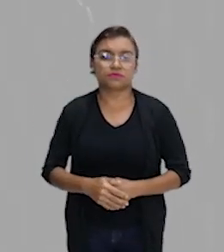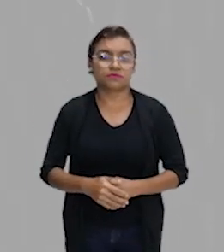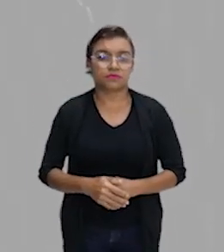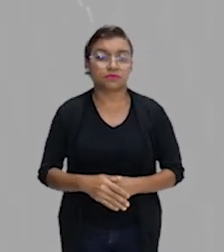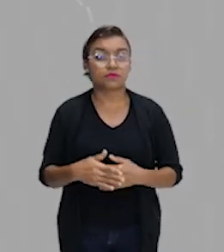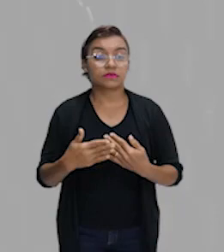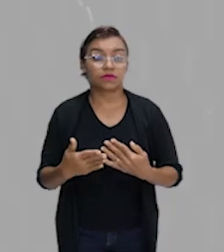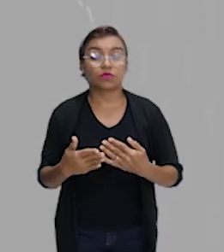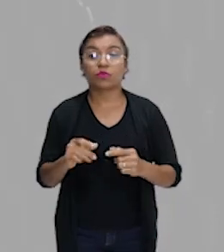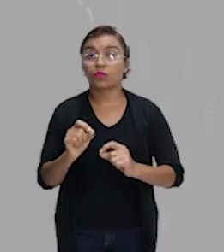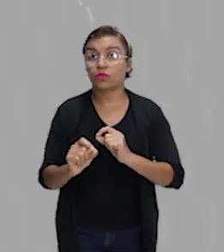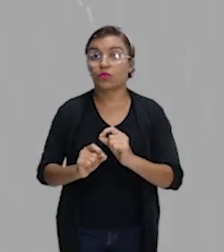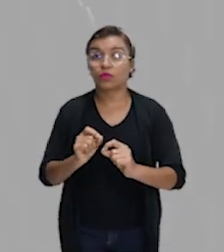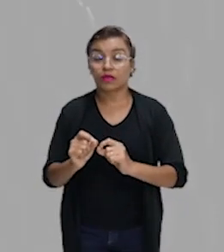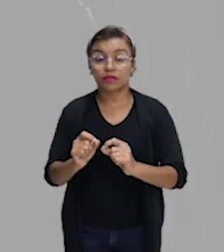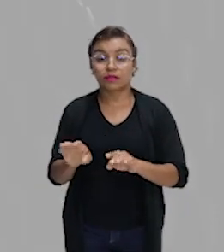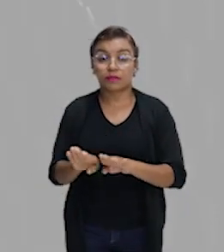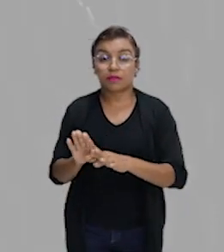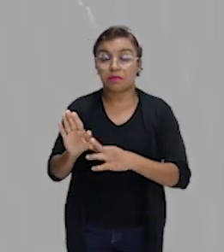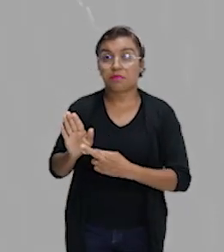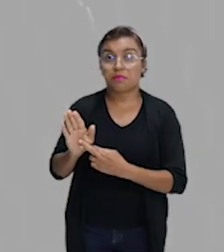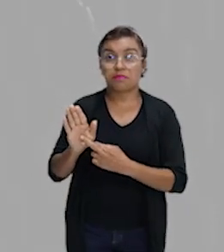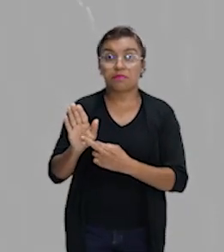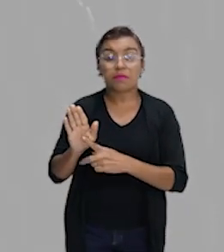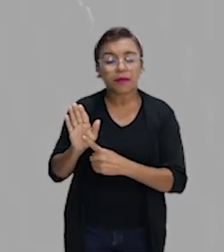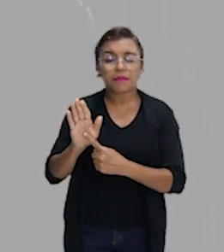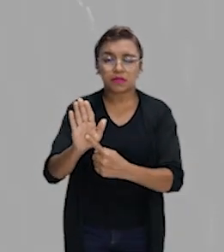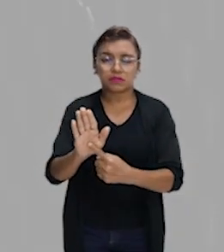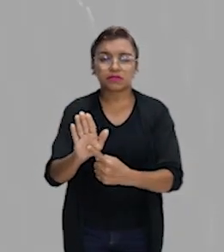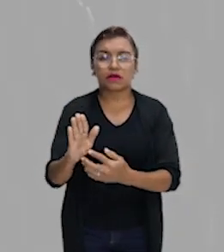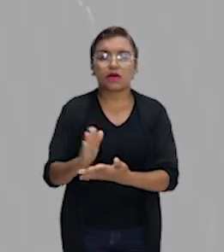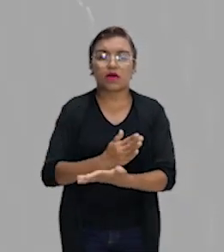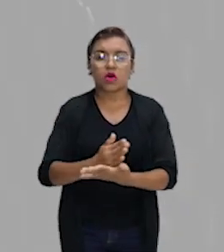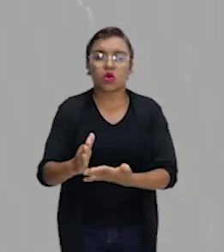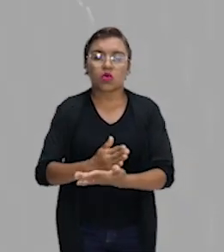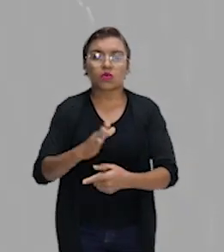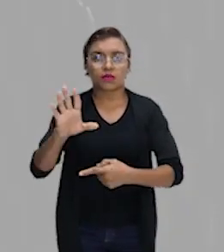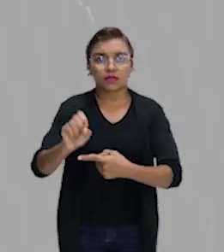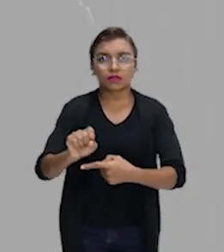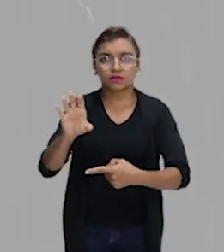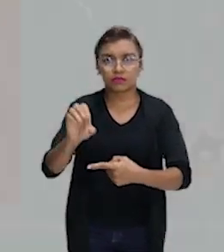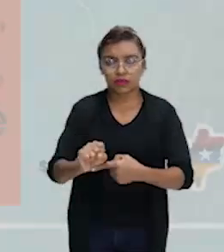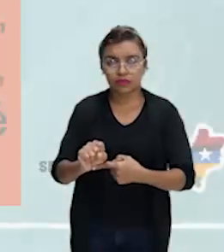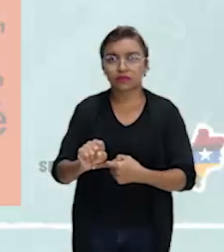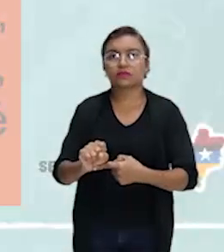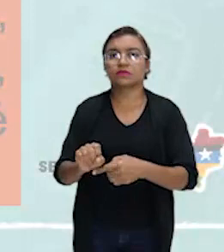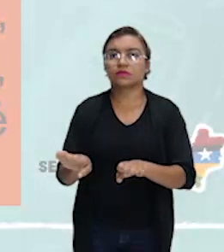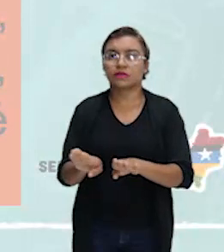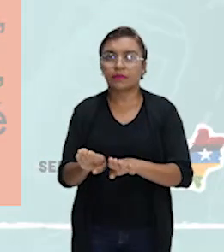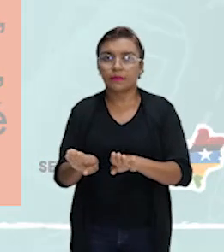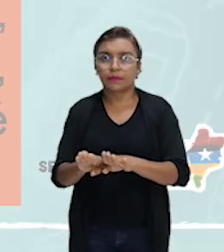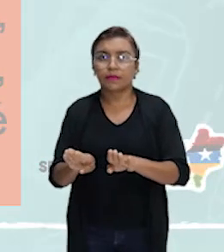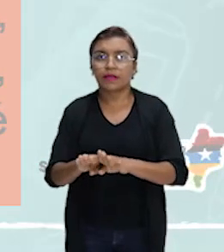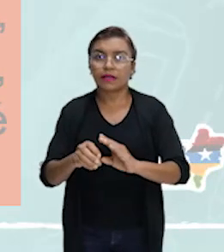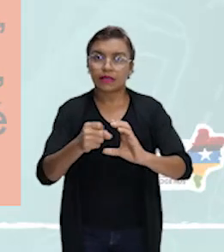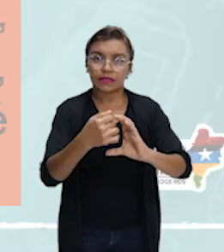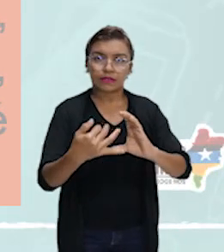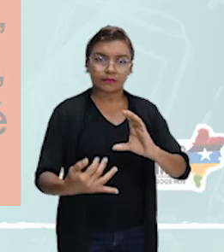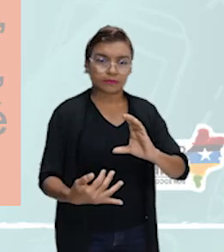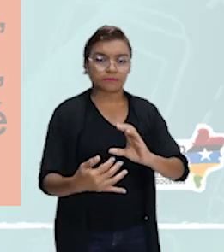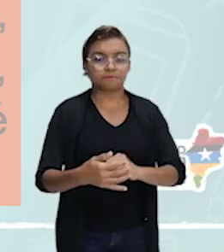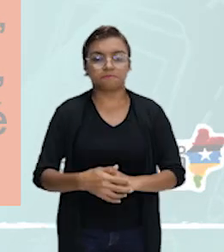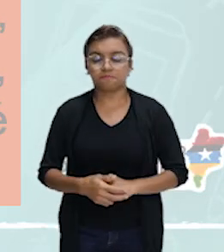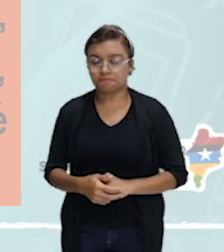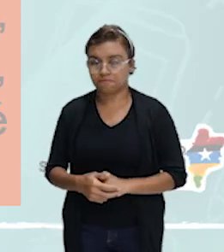Bom, turma, nós vamos agora apresentar alguns sais e as suas aplicações. Show?